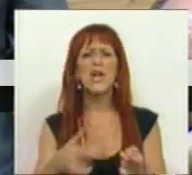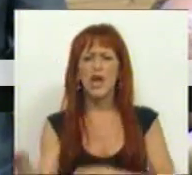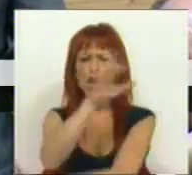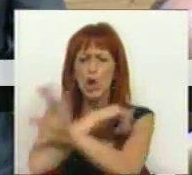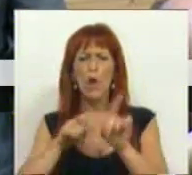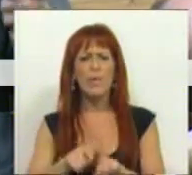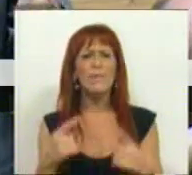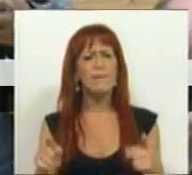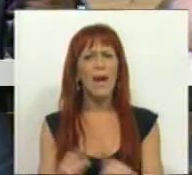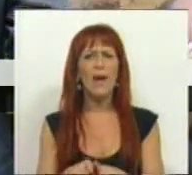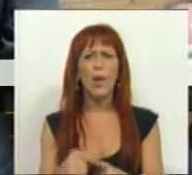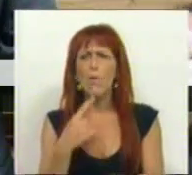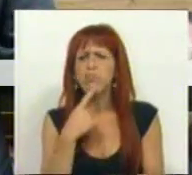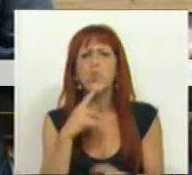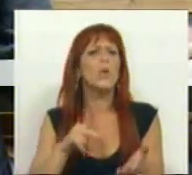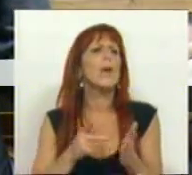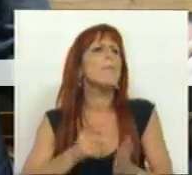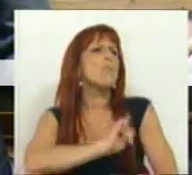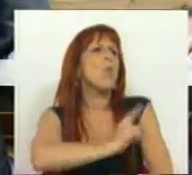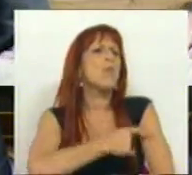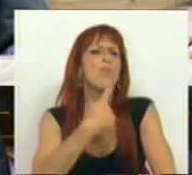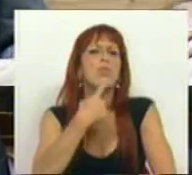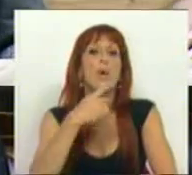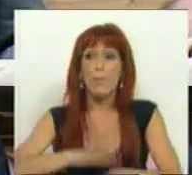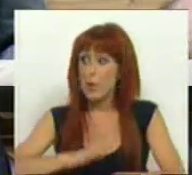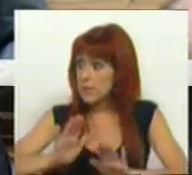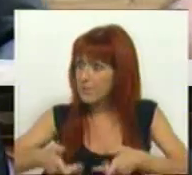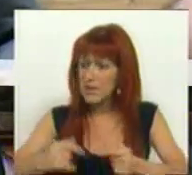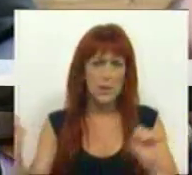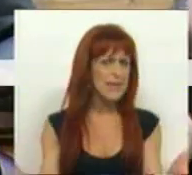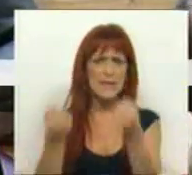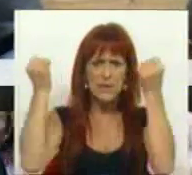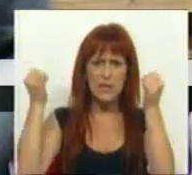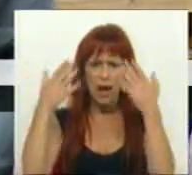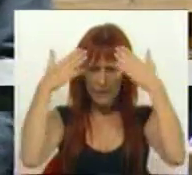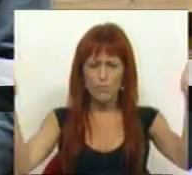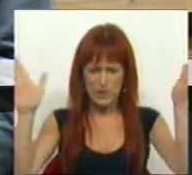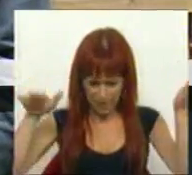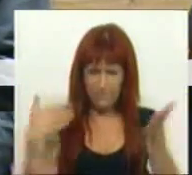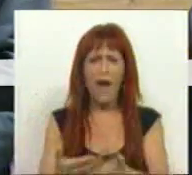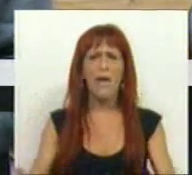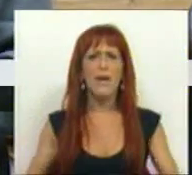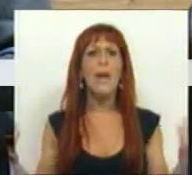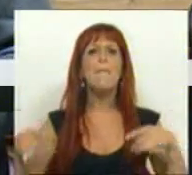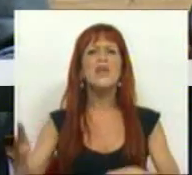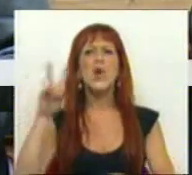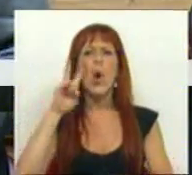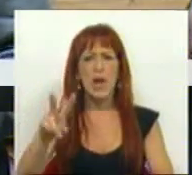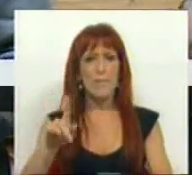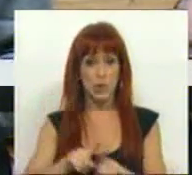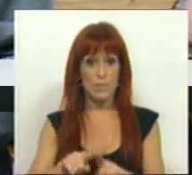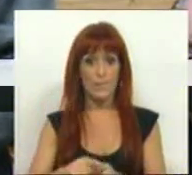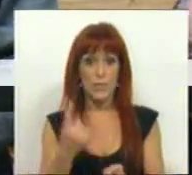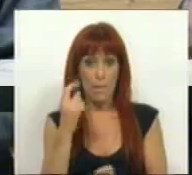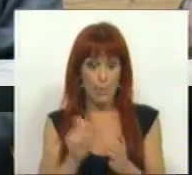Europa foi demasiado tecnocrática e por isso tem que ser resgatada pela democracia. Mas olhamos para